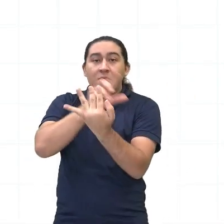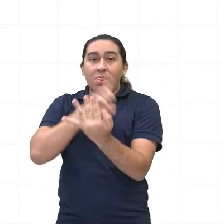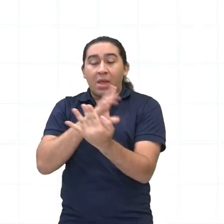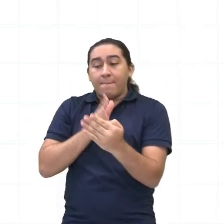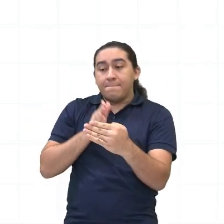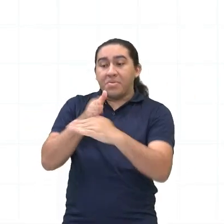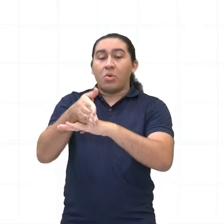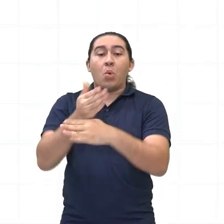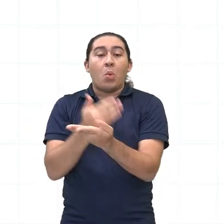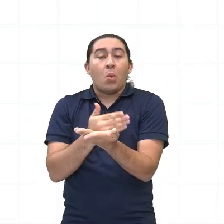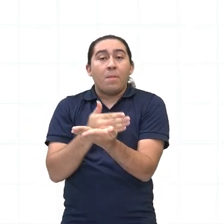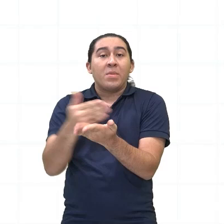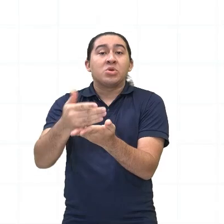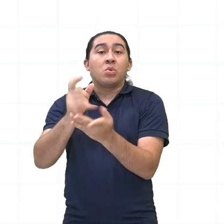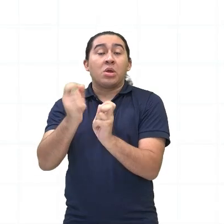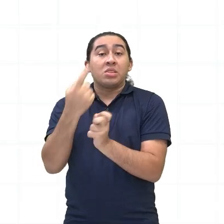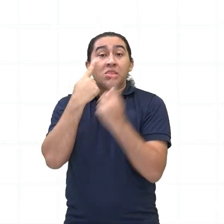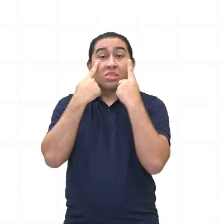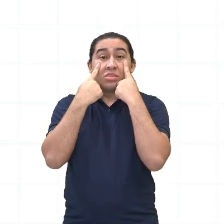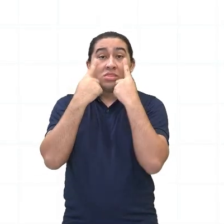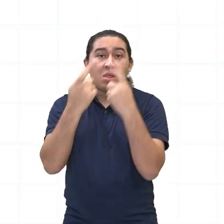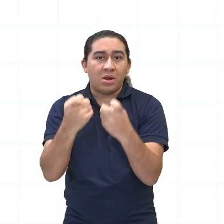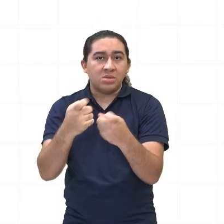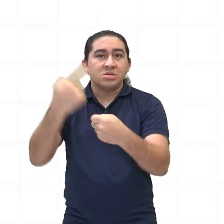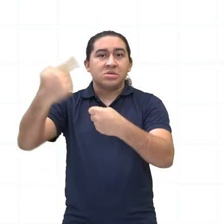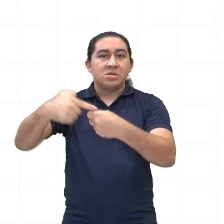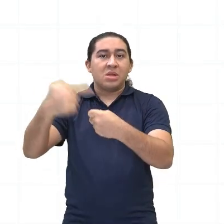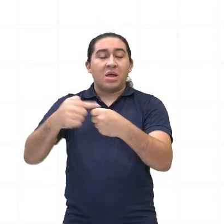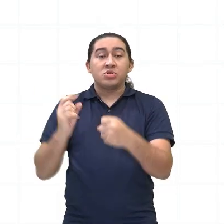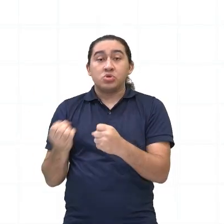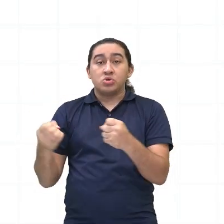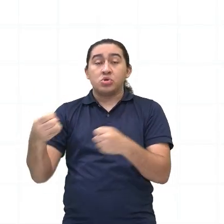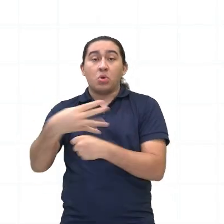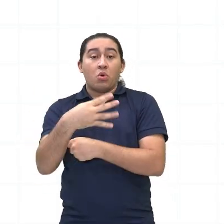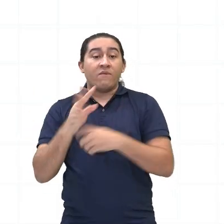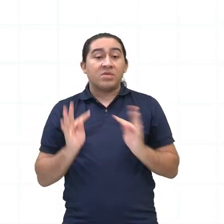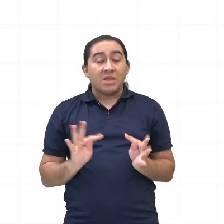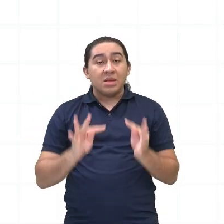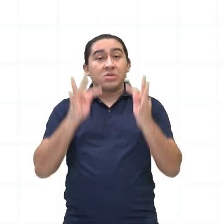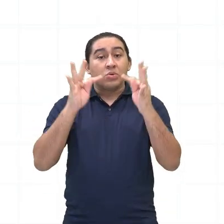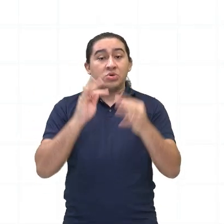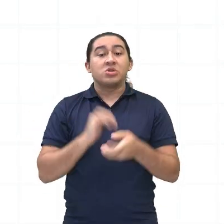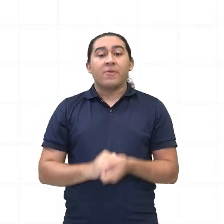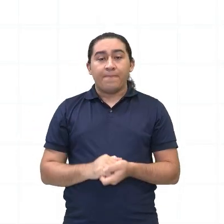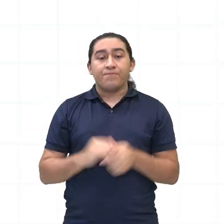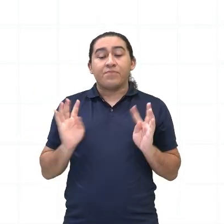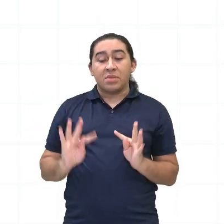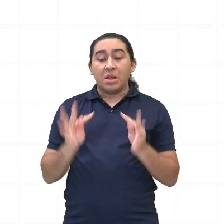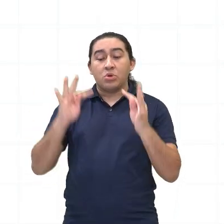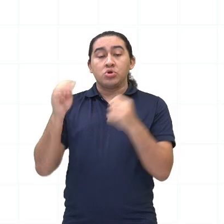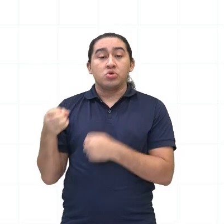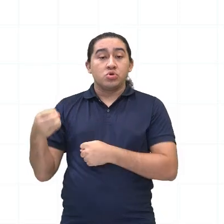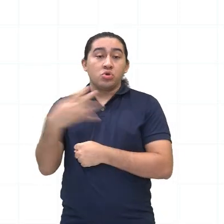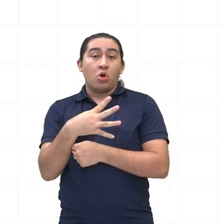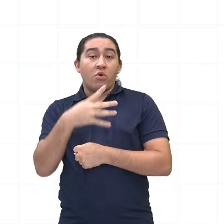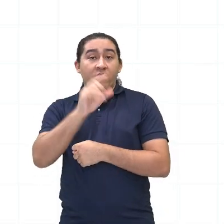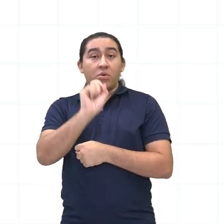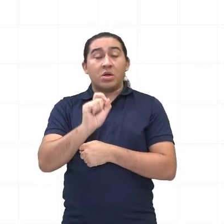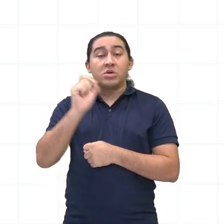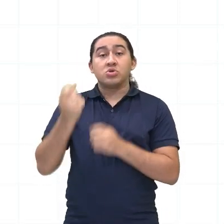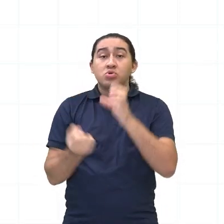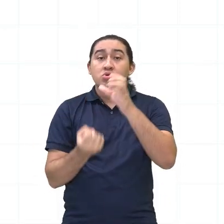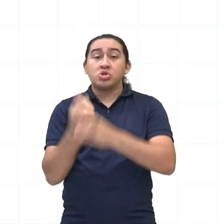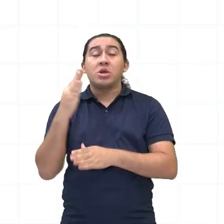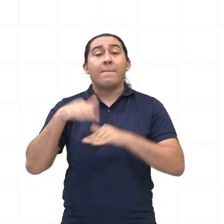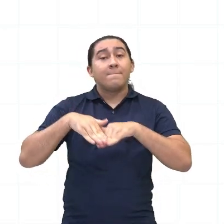a melhoria e foram surgindo novas tecnologias. E essas tecnologias elas fizeram com que surgissem mais